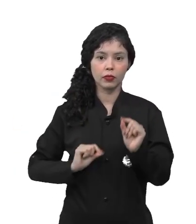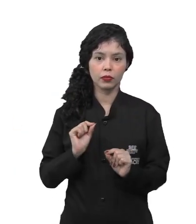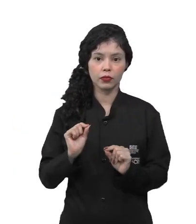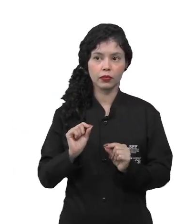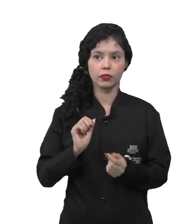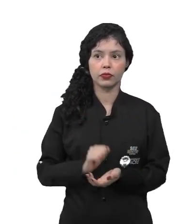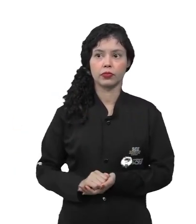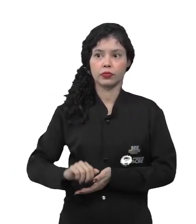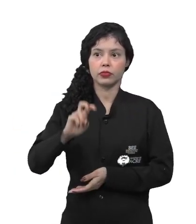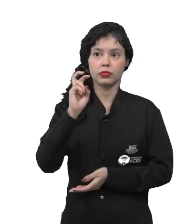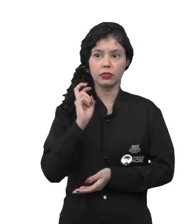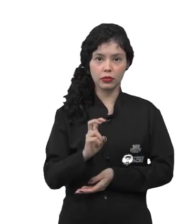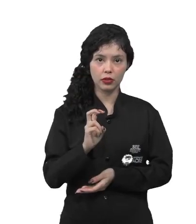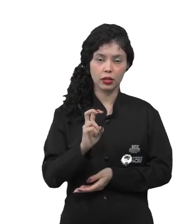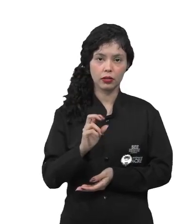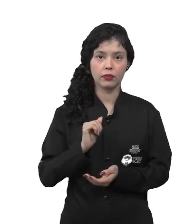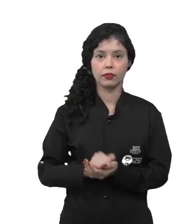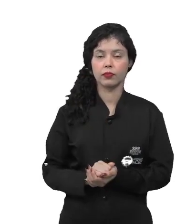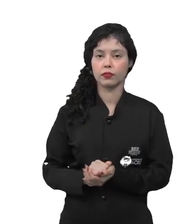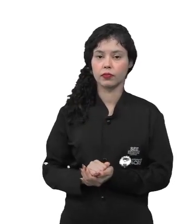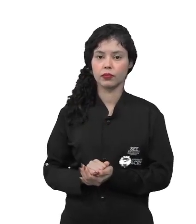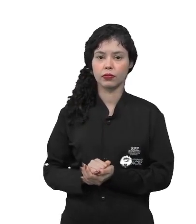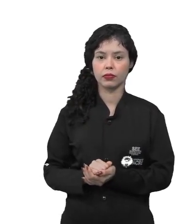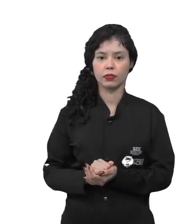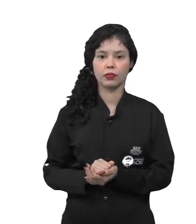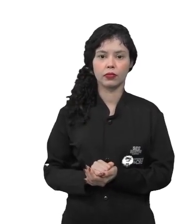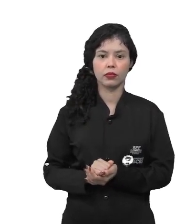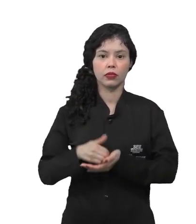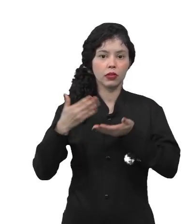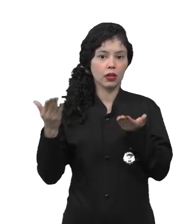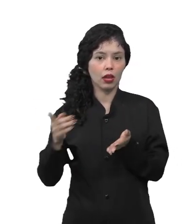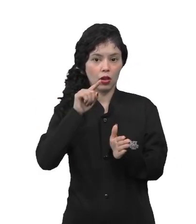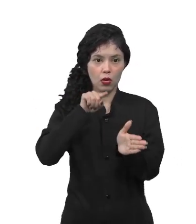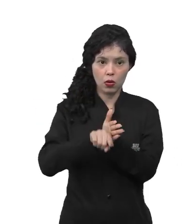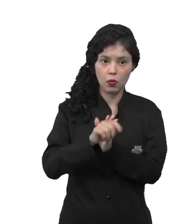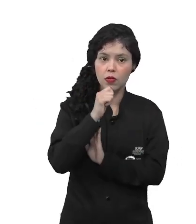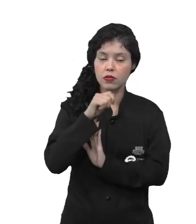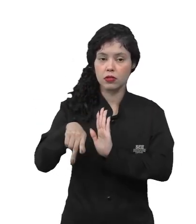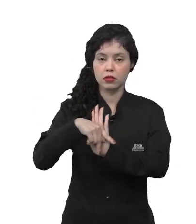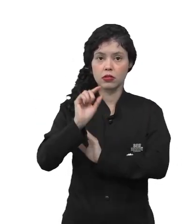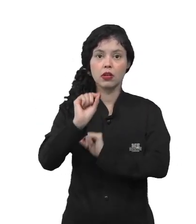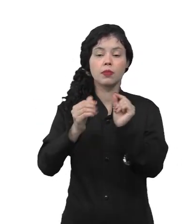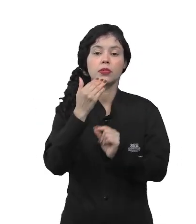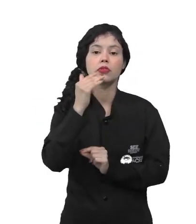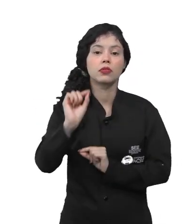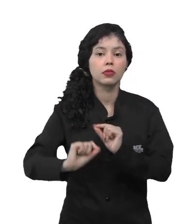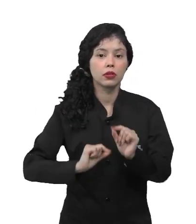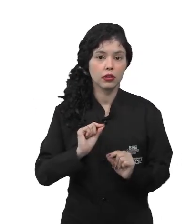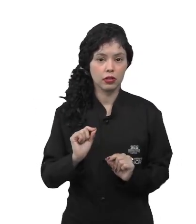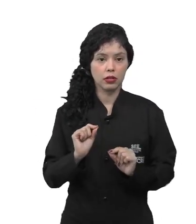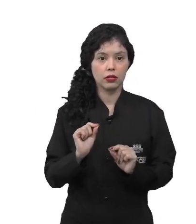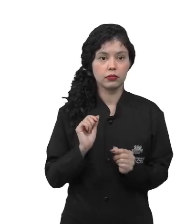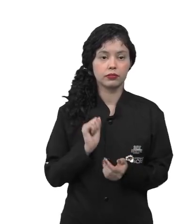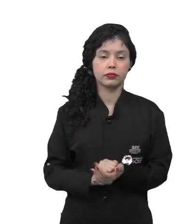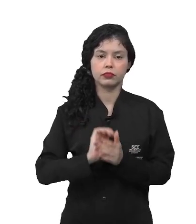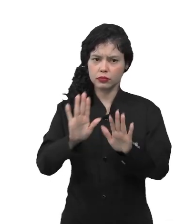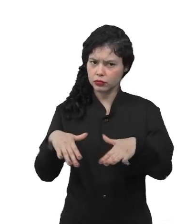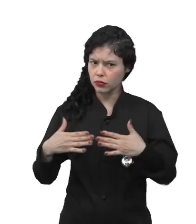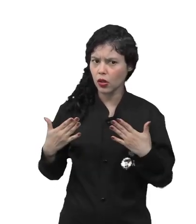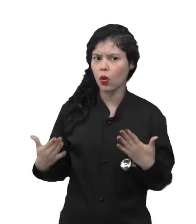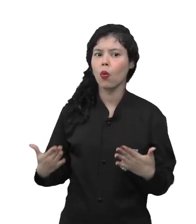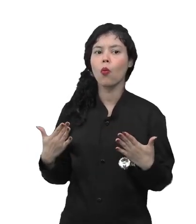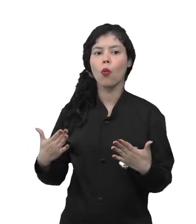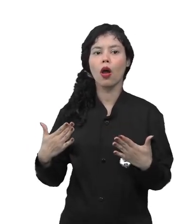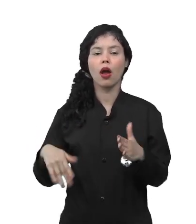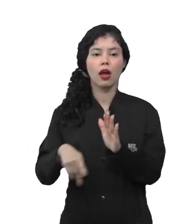temos 5 etapas. Aí o comando da questão vai pedir da seguinte forma: em qual